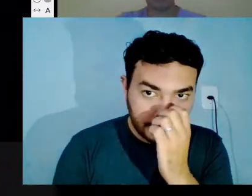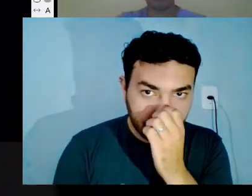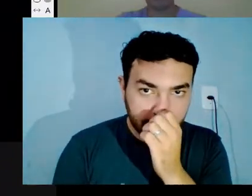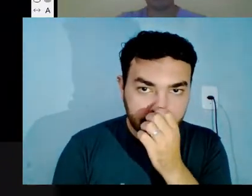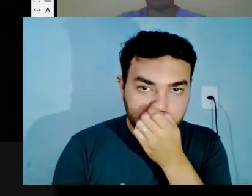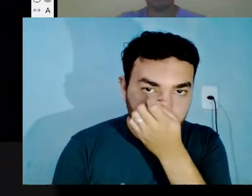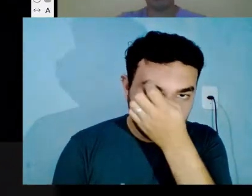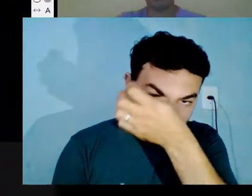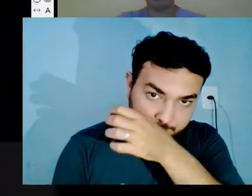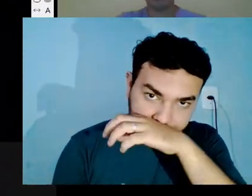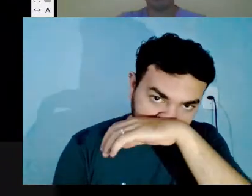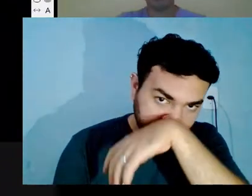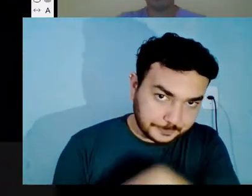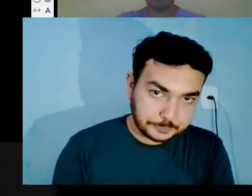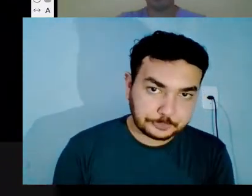aqui e...